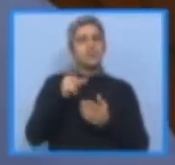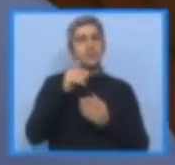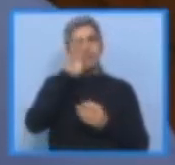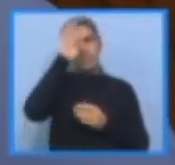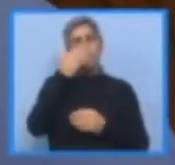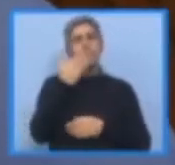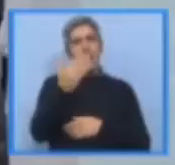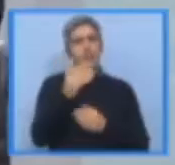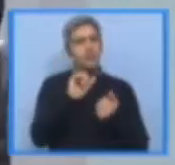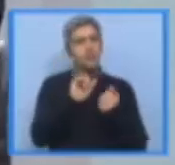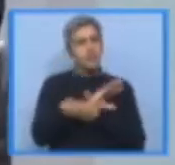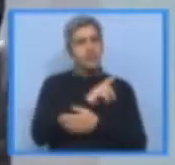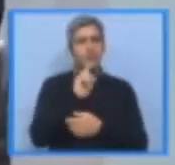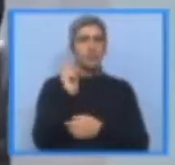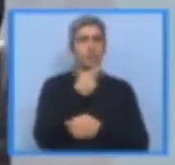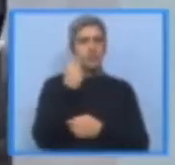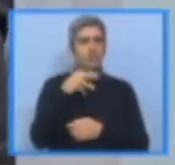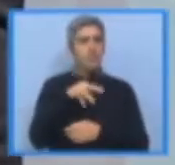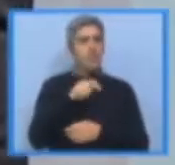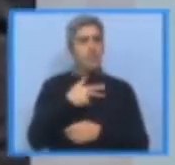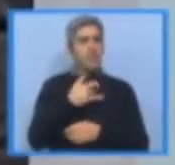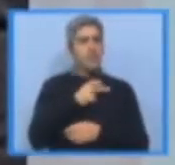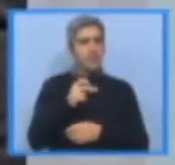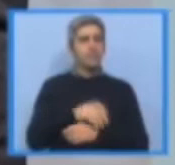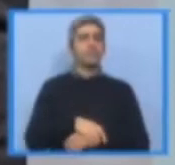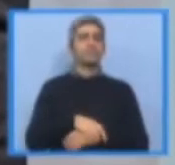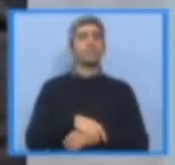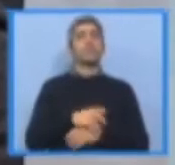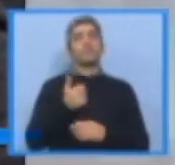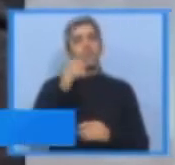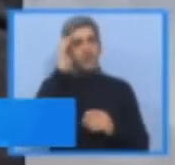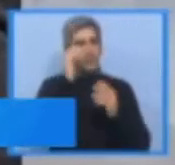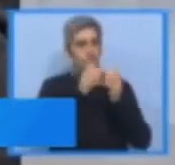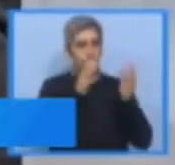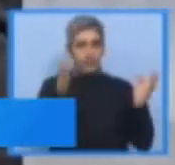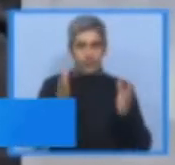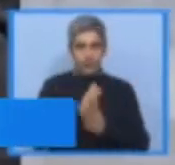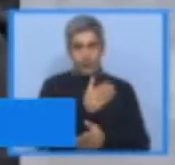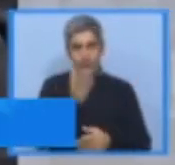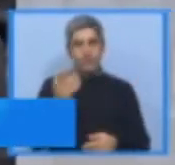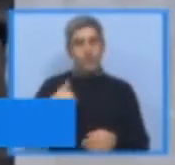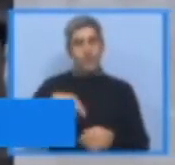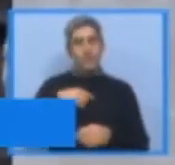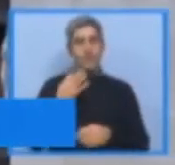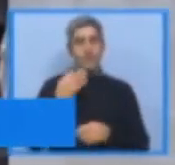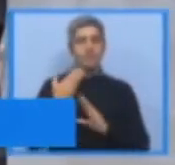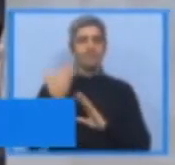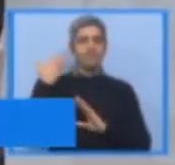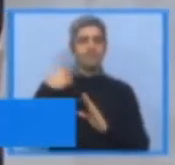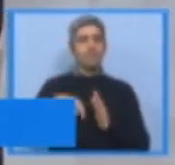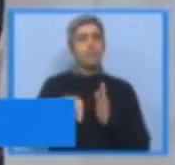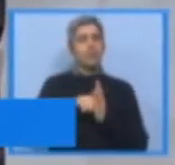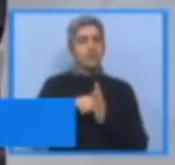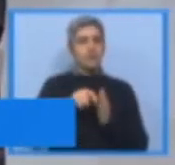média? Ora, boa tarde a todos. Nós temos sido provocados muito recentemente, aliás, à volta da